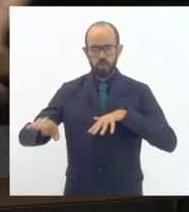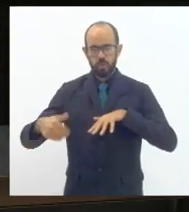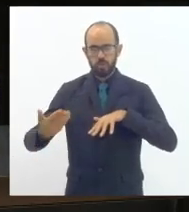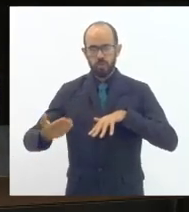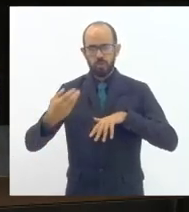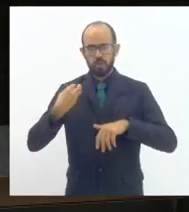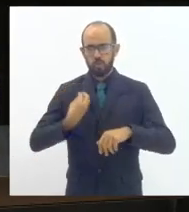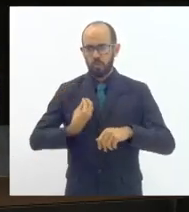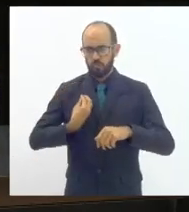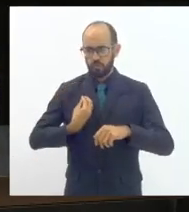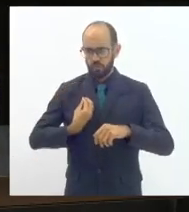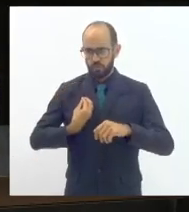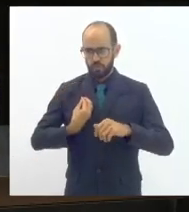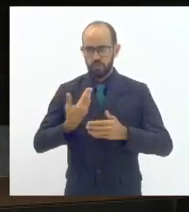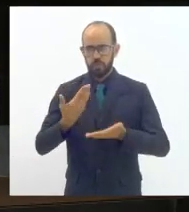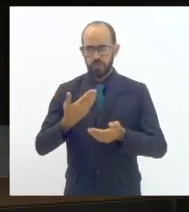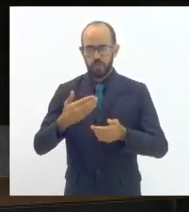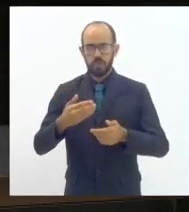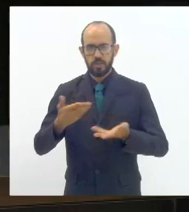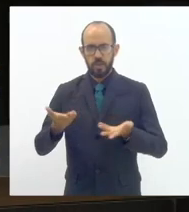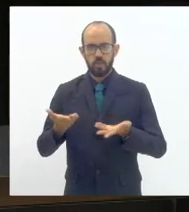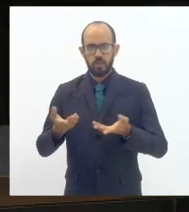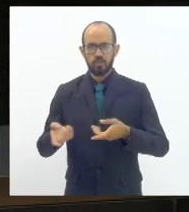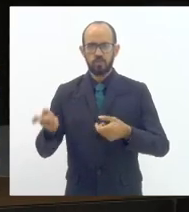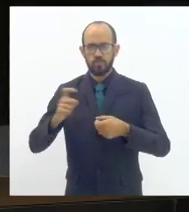aí a gente retorna mediante